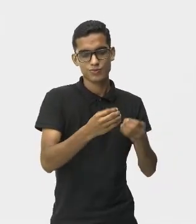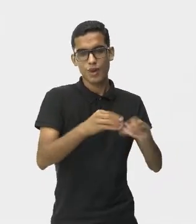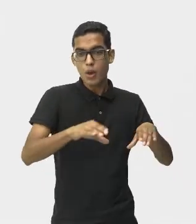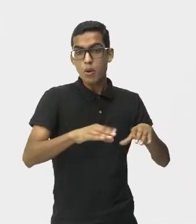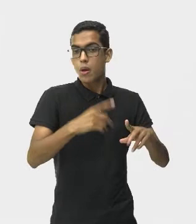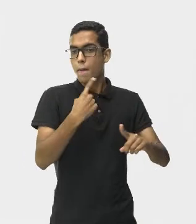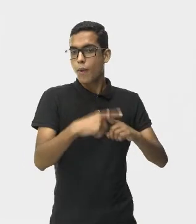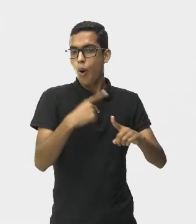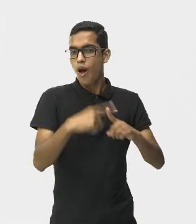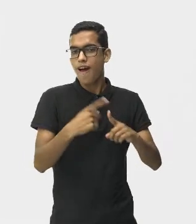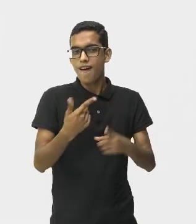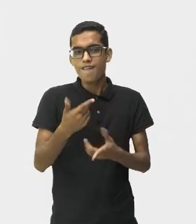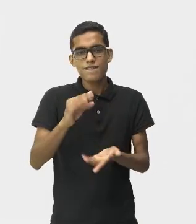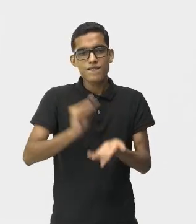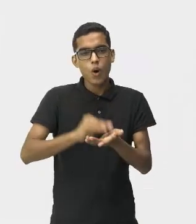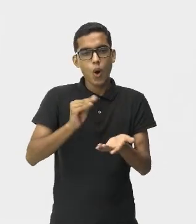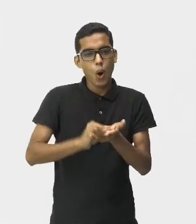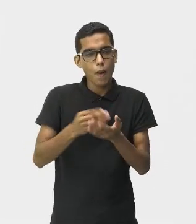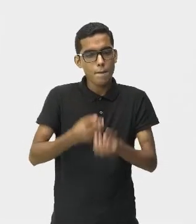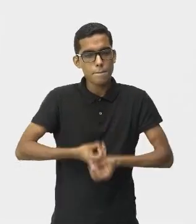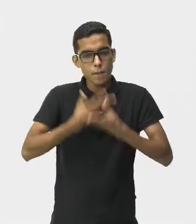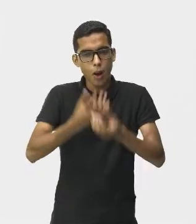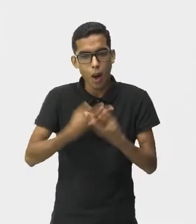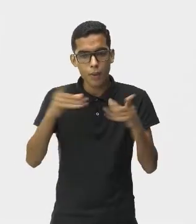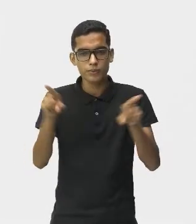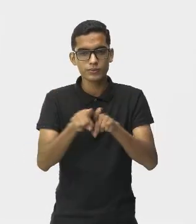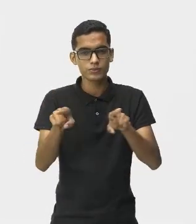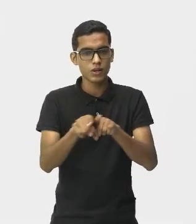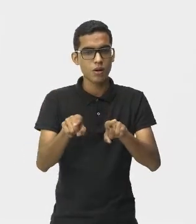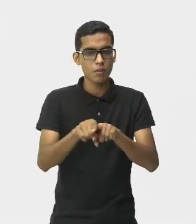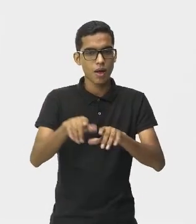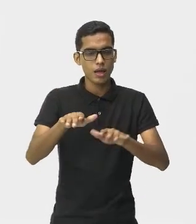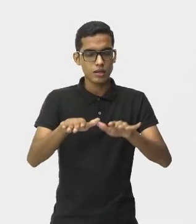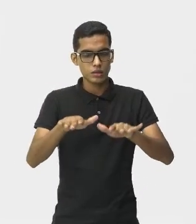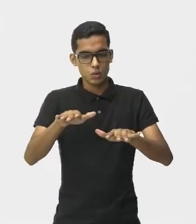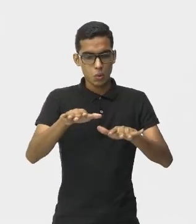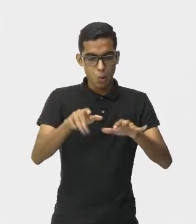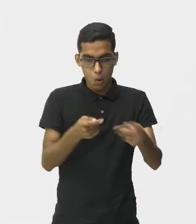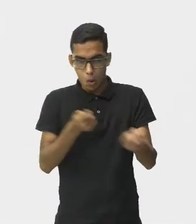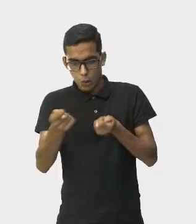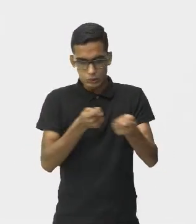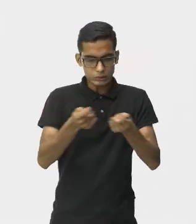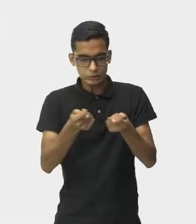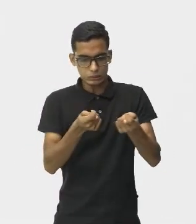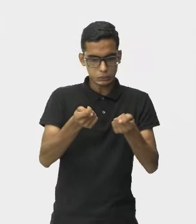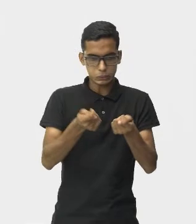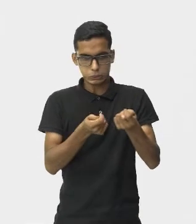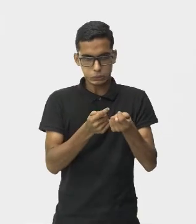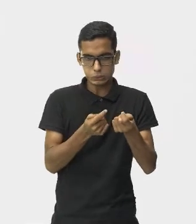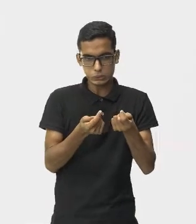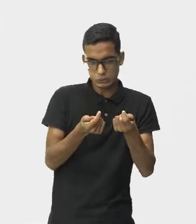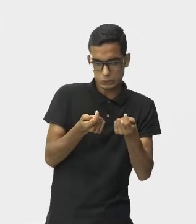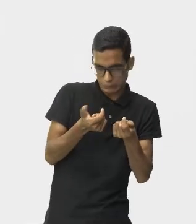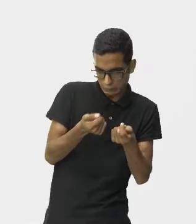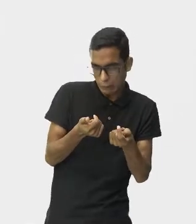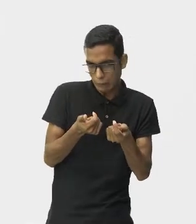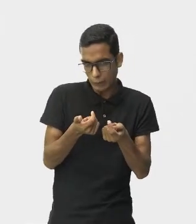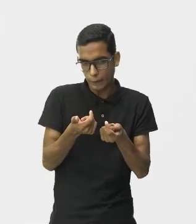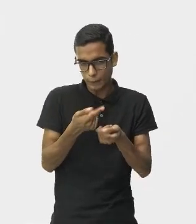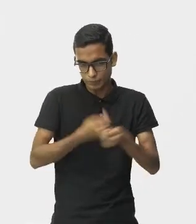produção e consequente desequilíbrio econômico nas vilas da Amazônia. A gente está vendo que esse momento da história foi